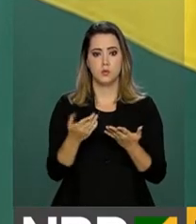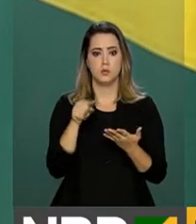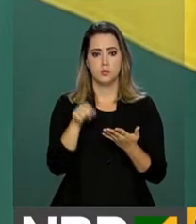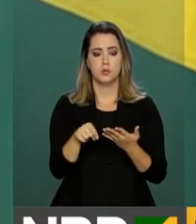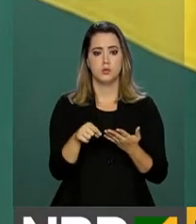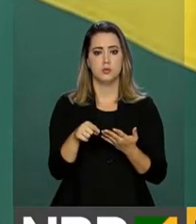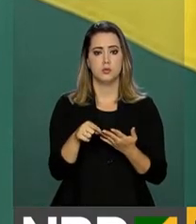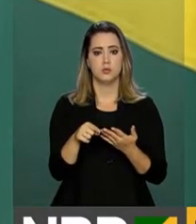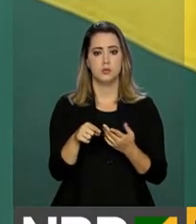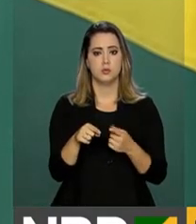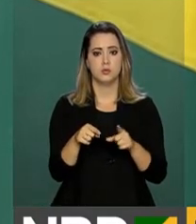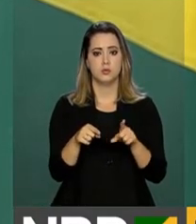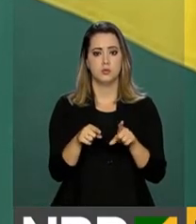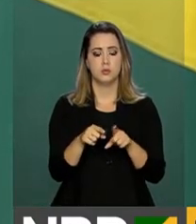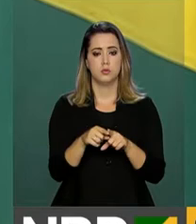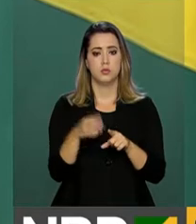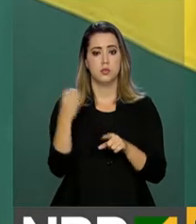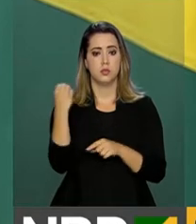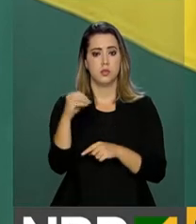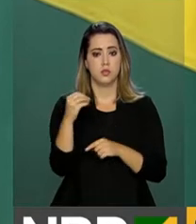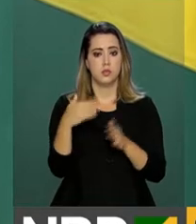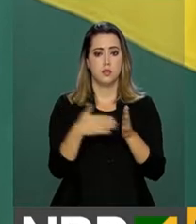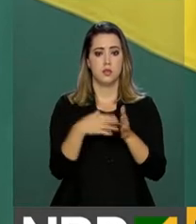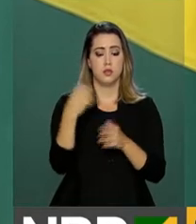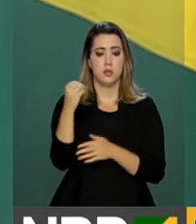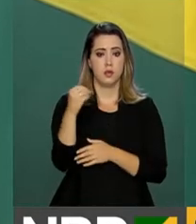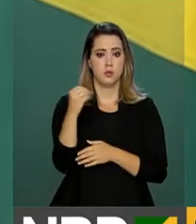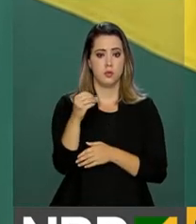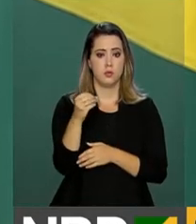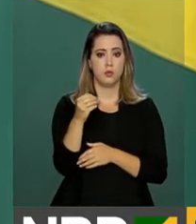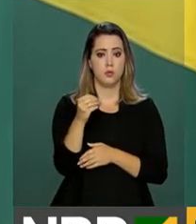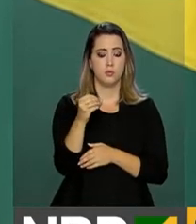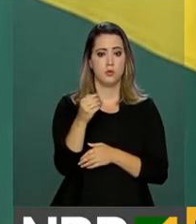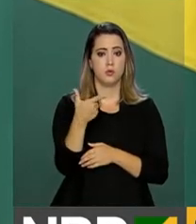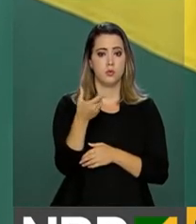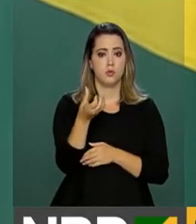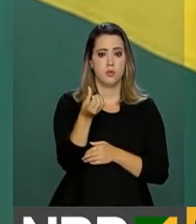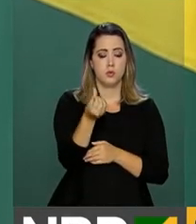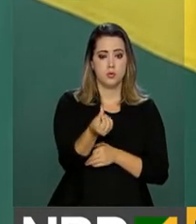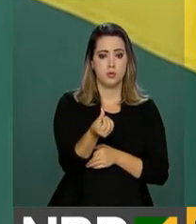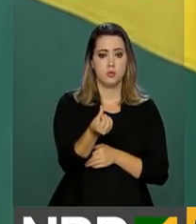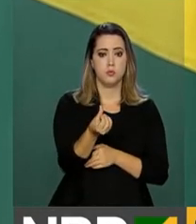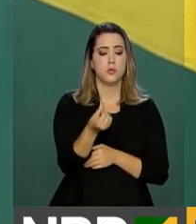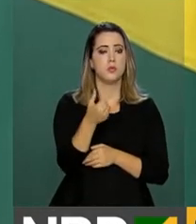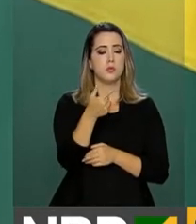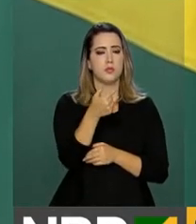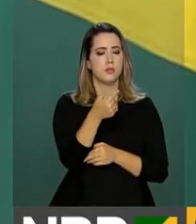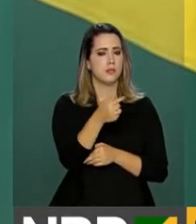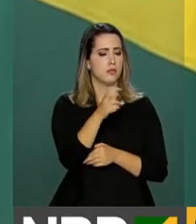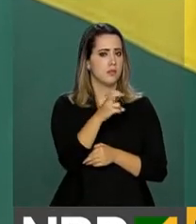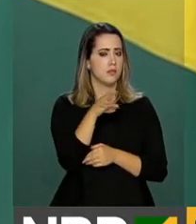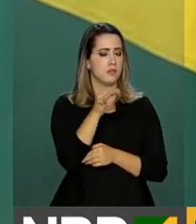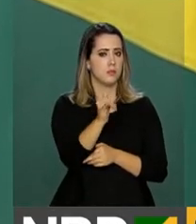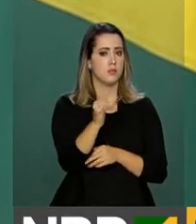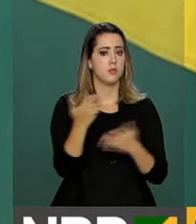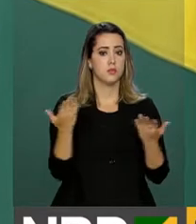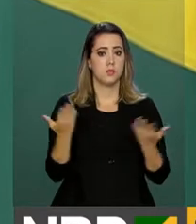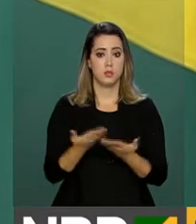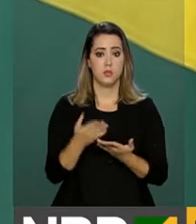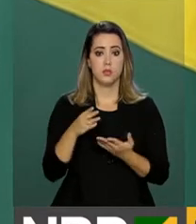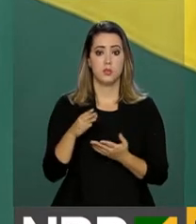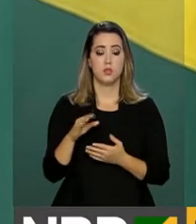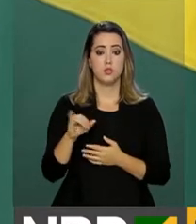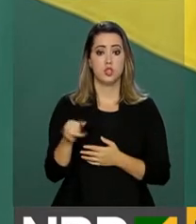2000 e até outubro no 1616 2016 e até janeiro